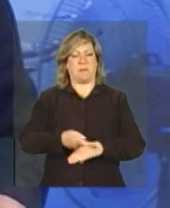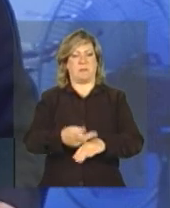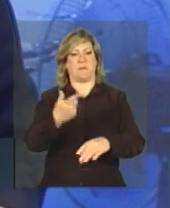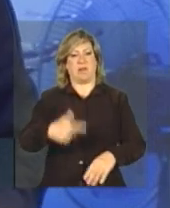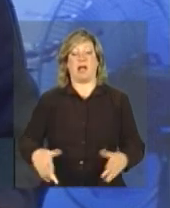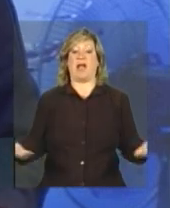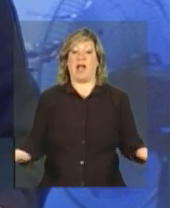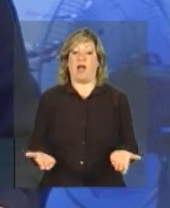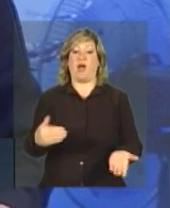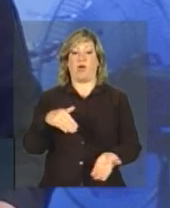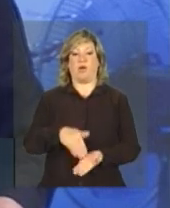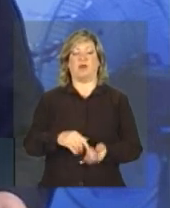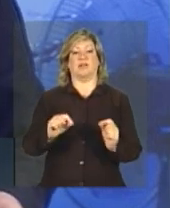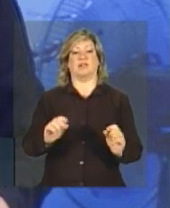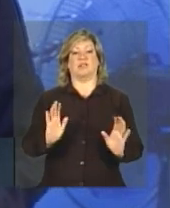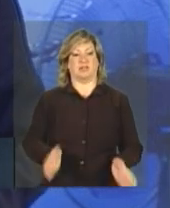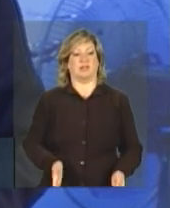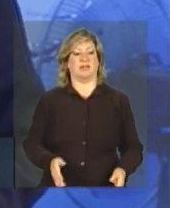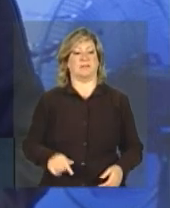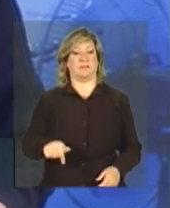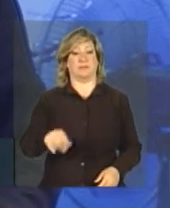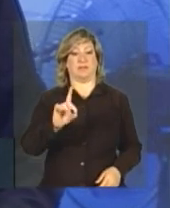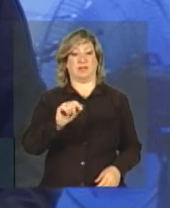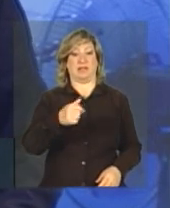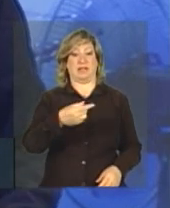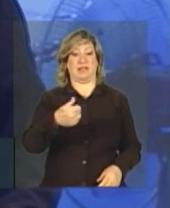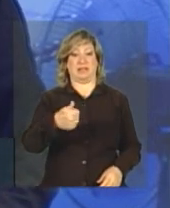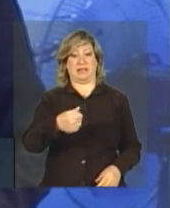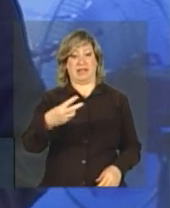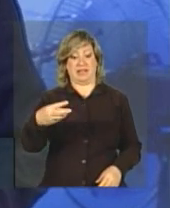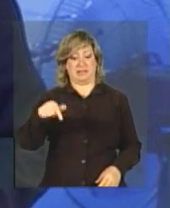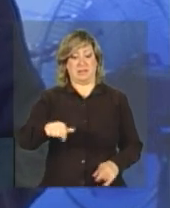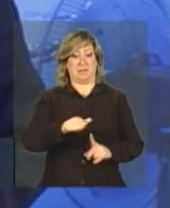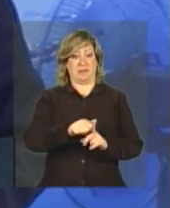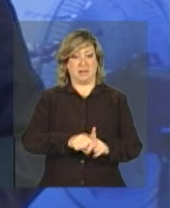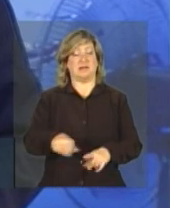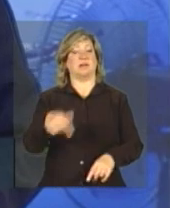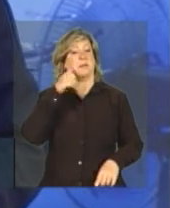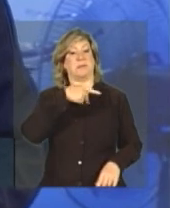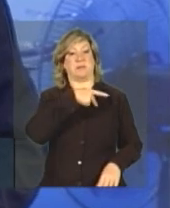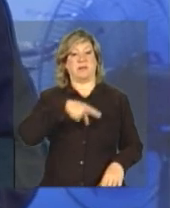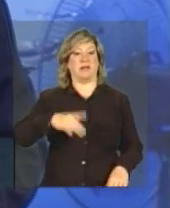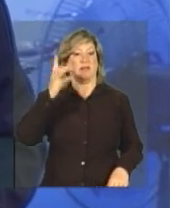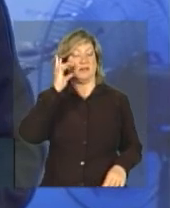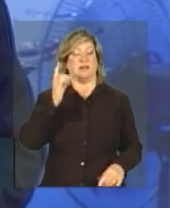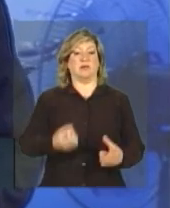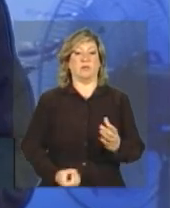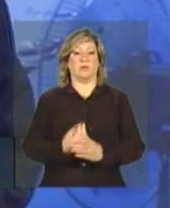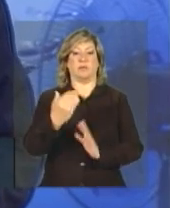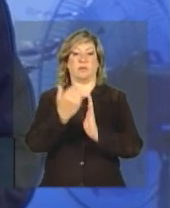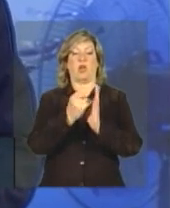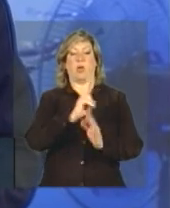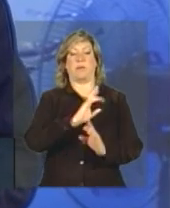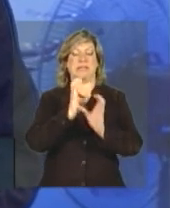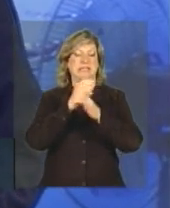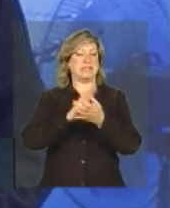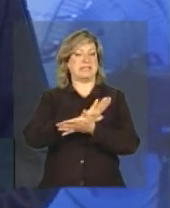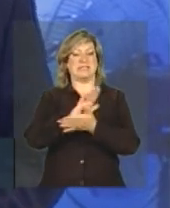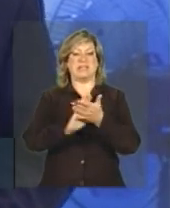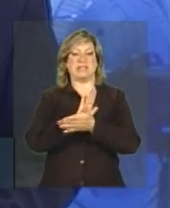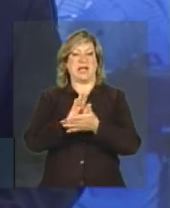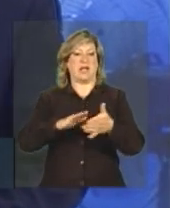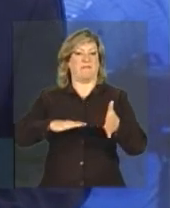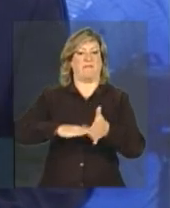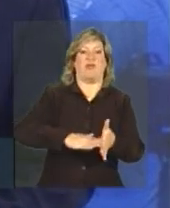Por último, dia 13 deste mês, a presidente lança um grande programa, chama Ciência Sem Fronteira. Vão